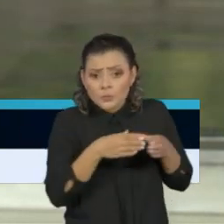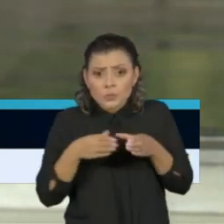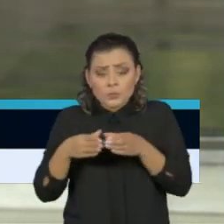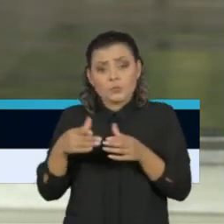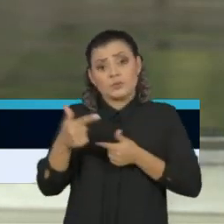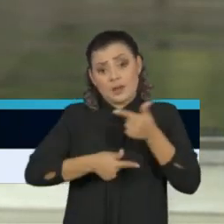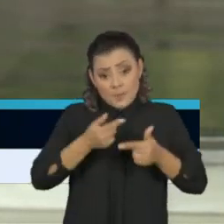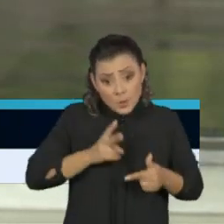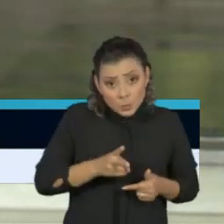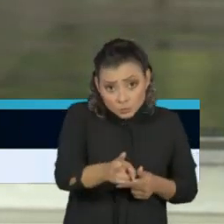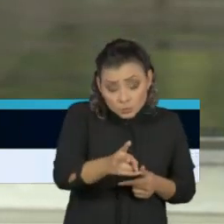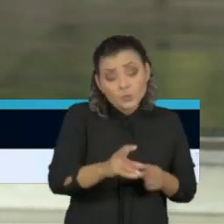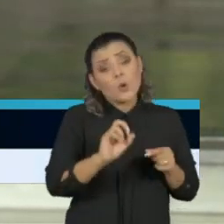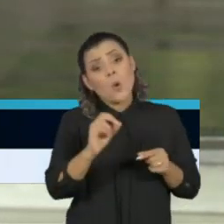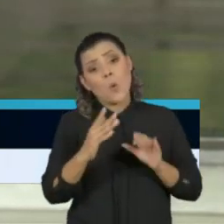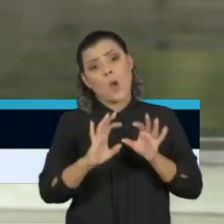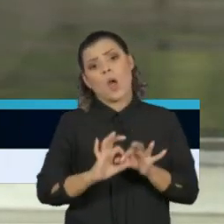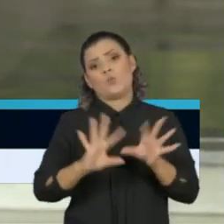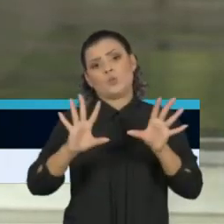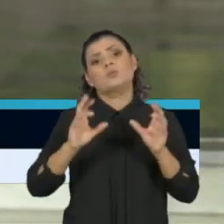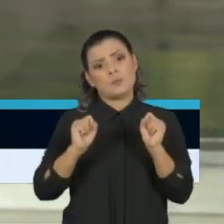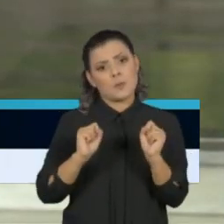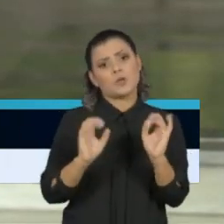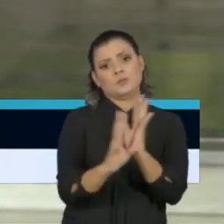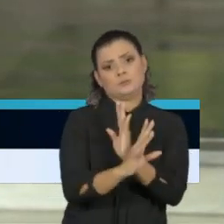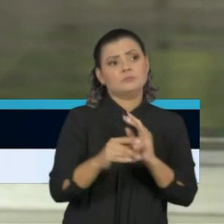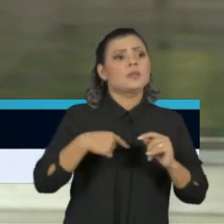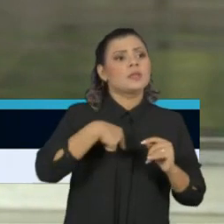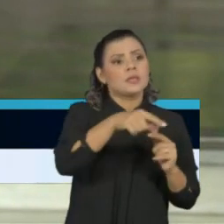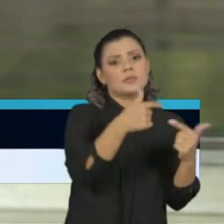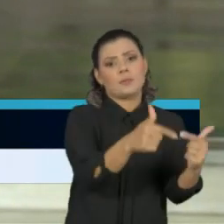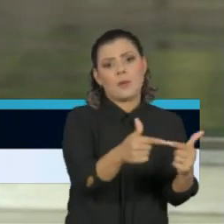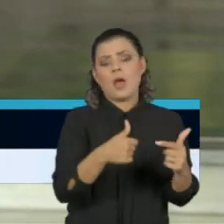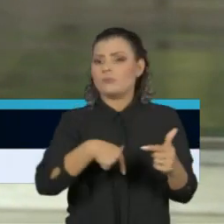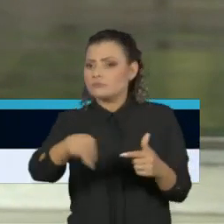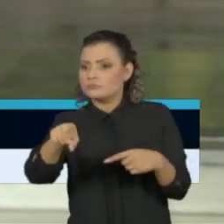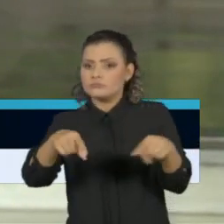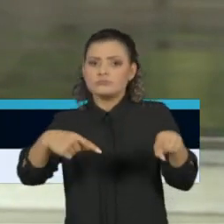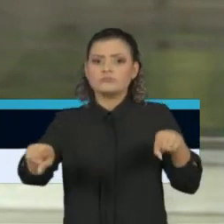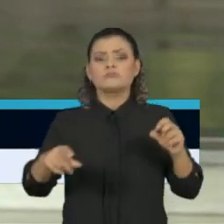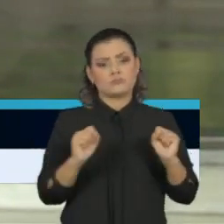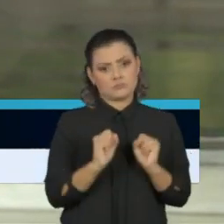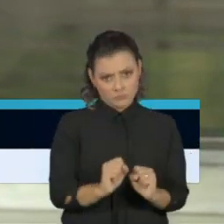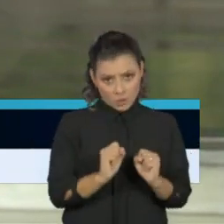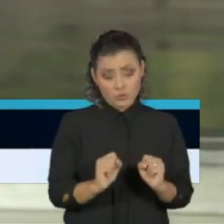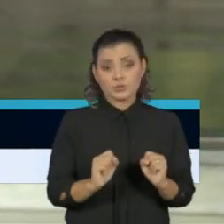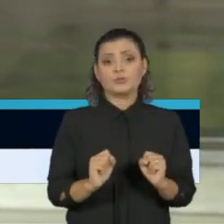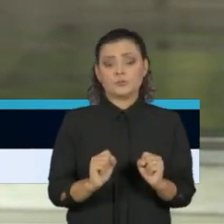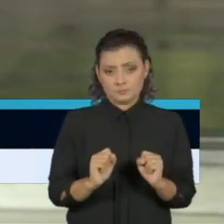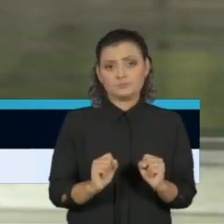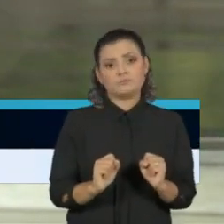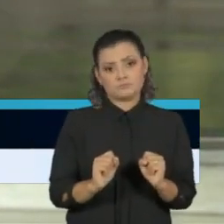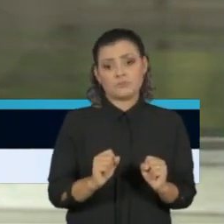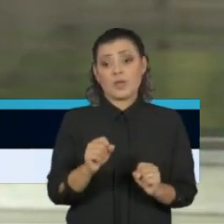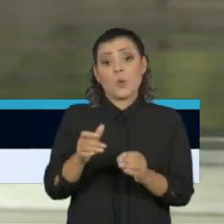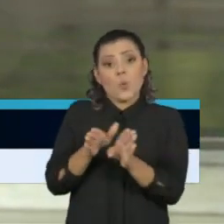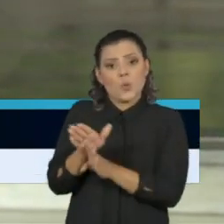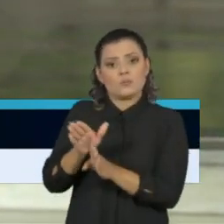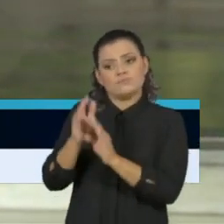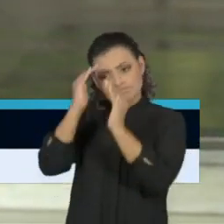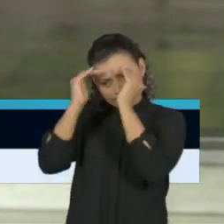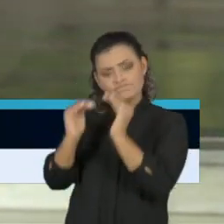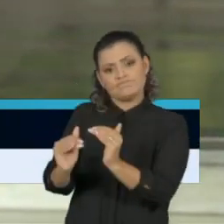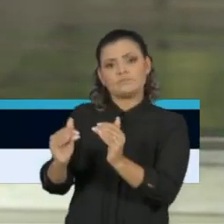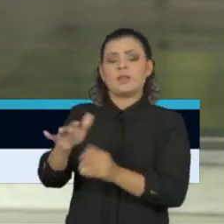ou que estejam autorizados pelo governo a seguirem trabalhando, resguardadas as medidas sanitárias de saúde